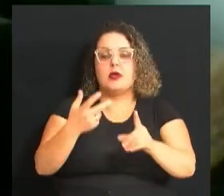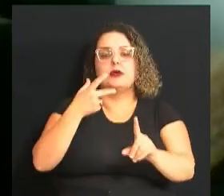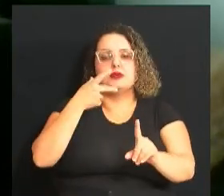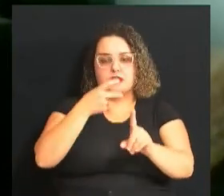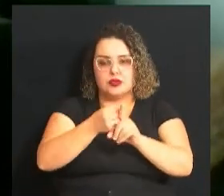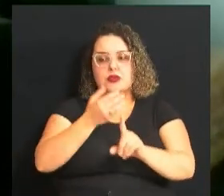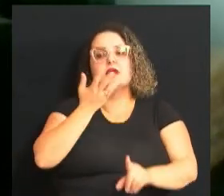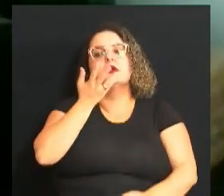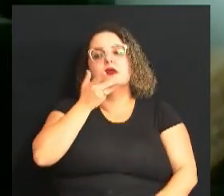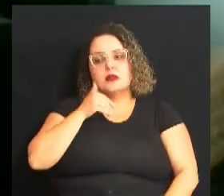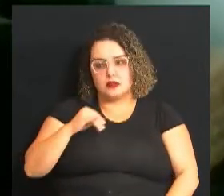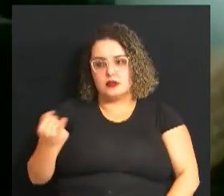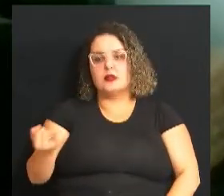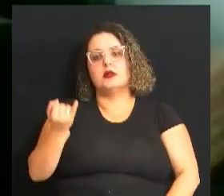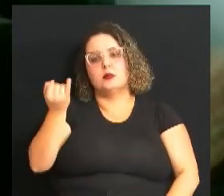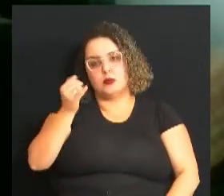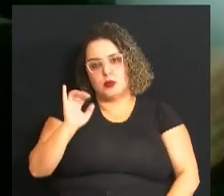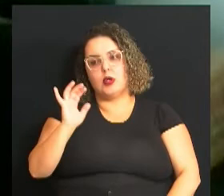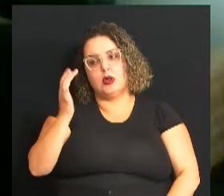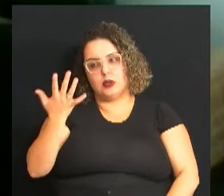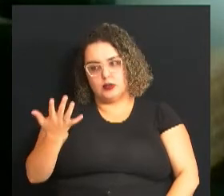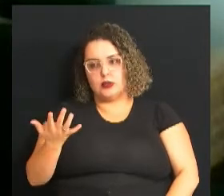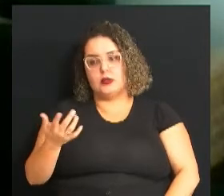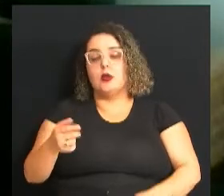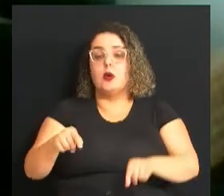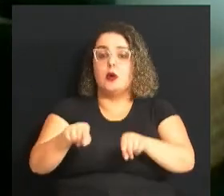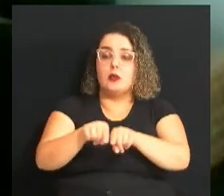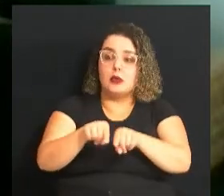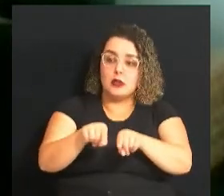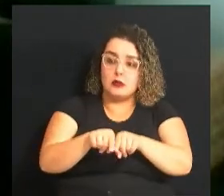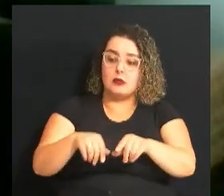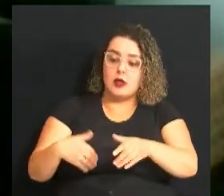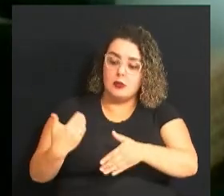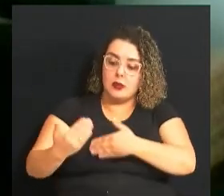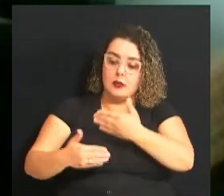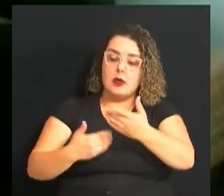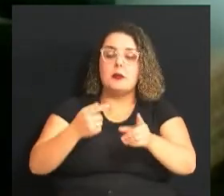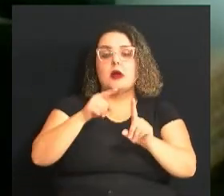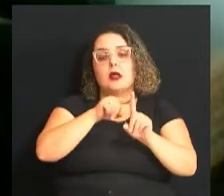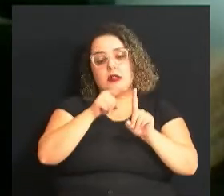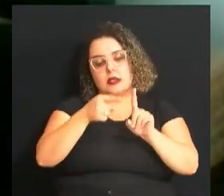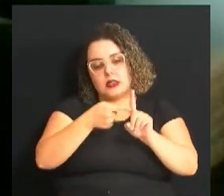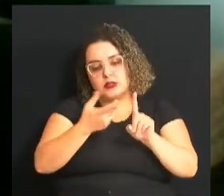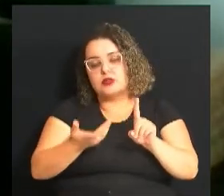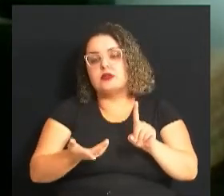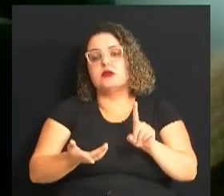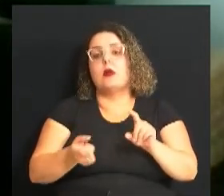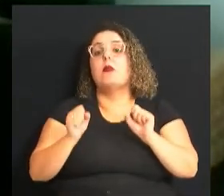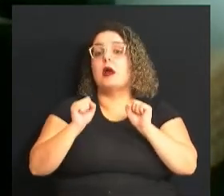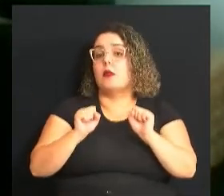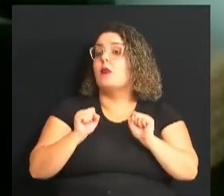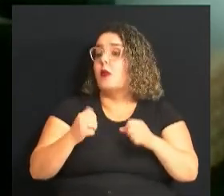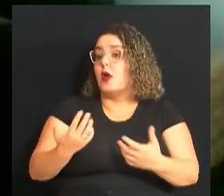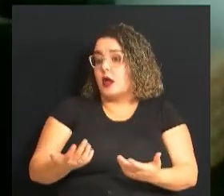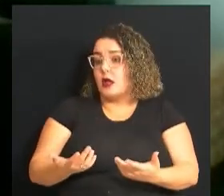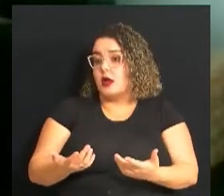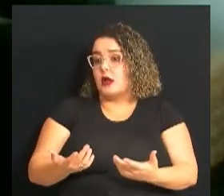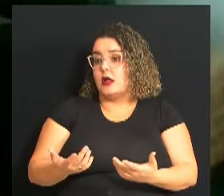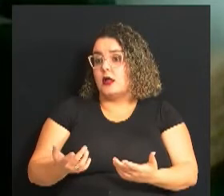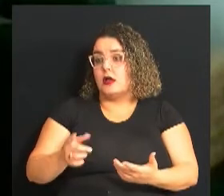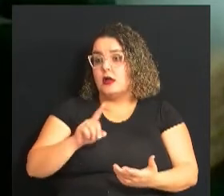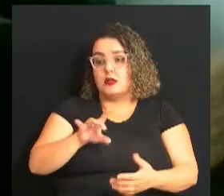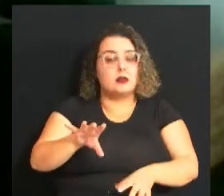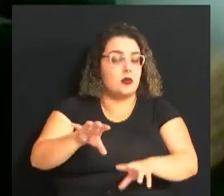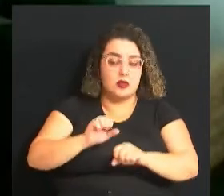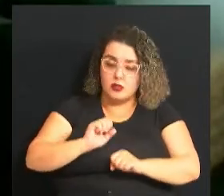é fundamental que isso aconteça, assim como do segmento da gestante, para que ela não adquira a